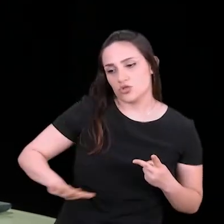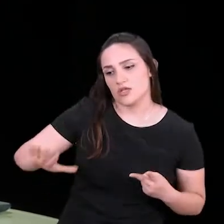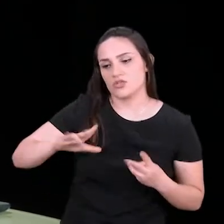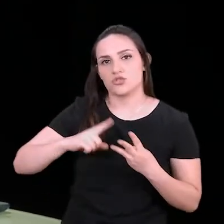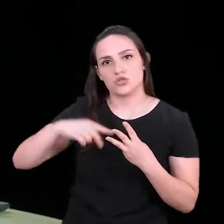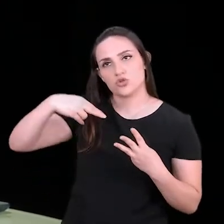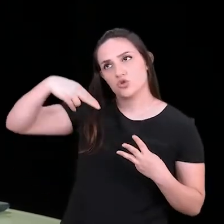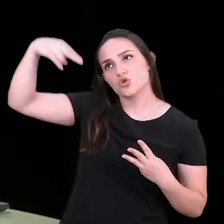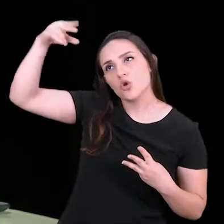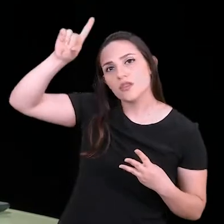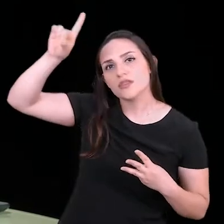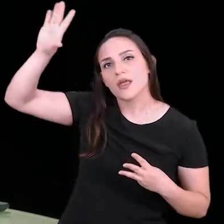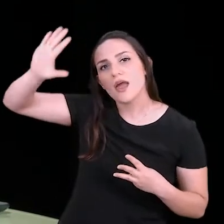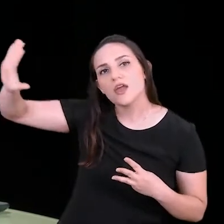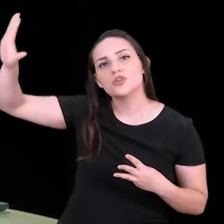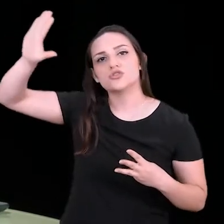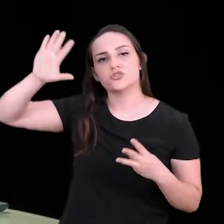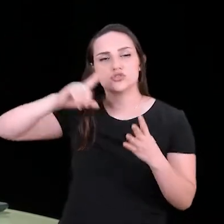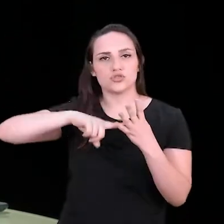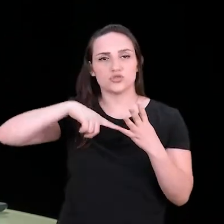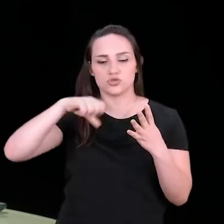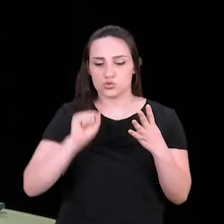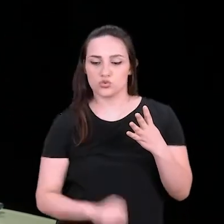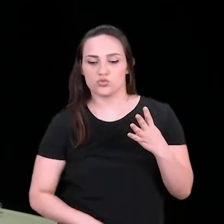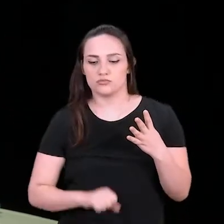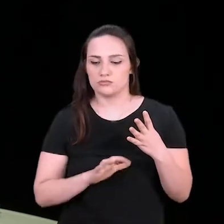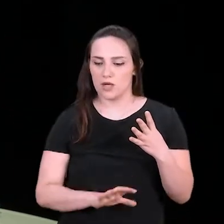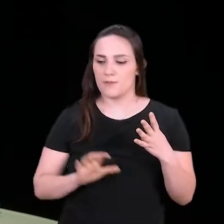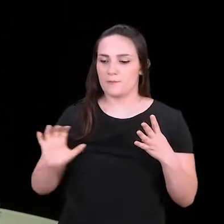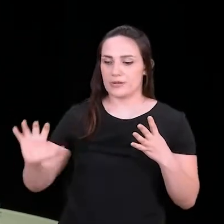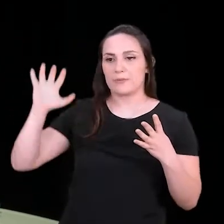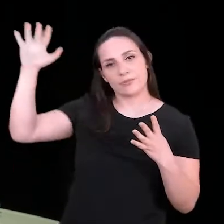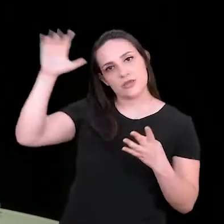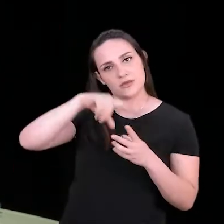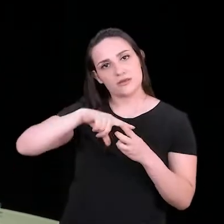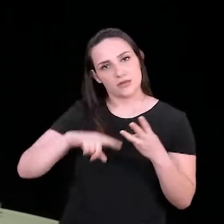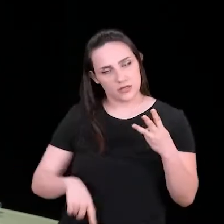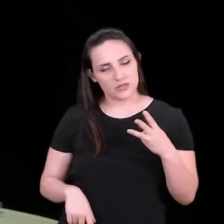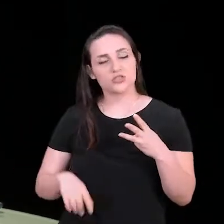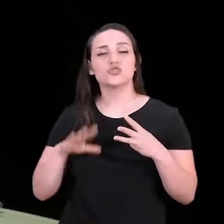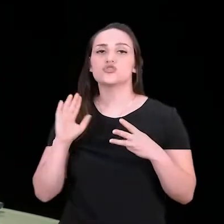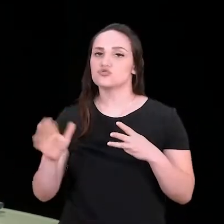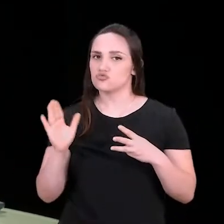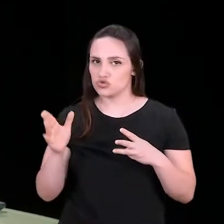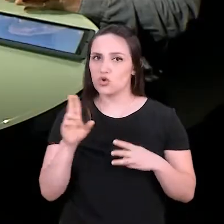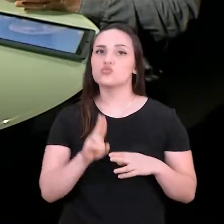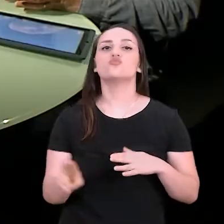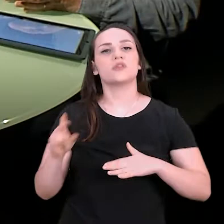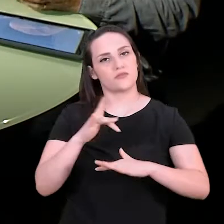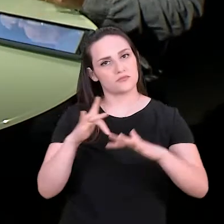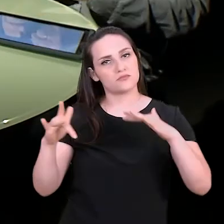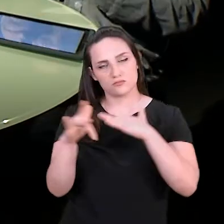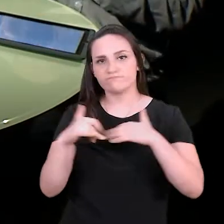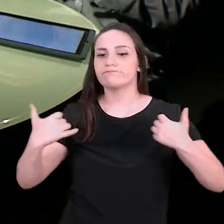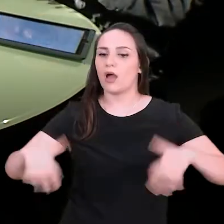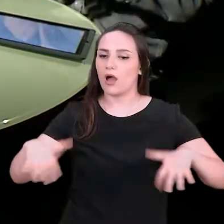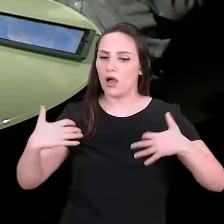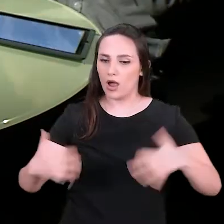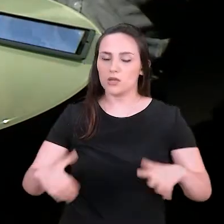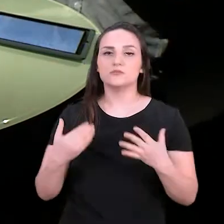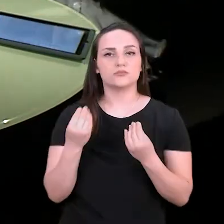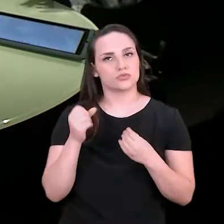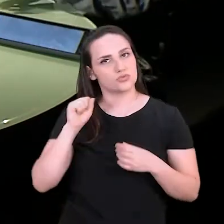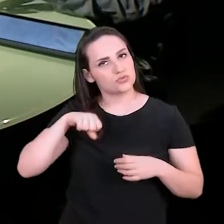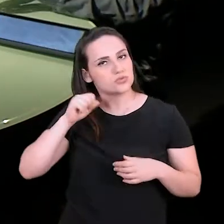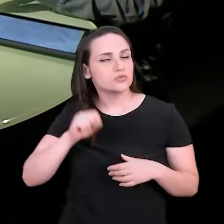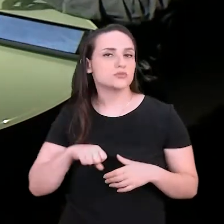do Sudeste, pesquisas do Nordeste, pesquisas do Sul, esse procedimento já da utilização das redes sociais já